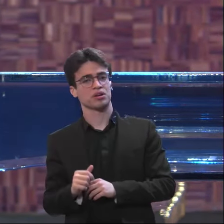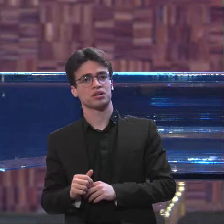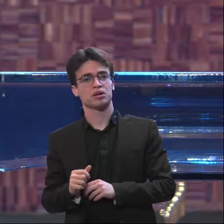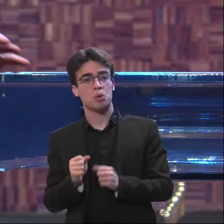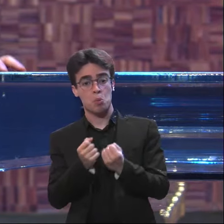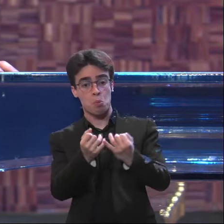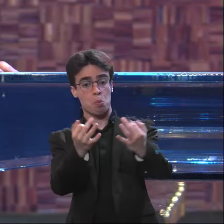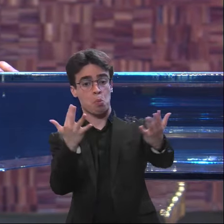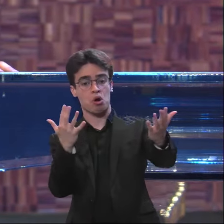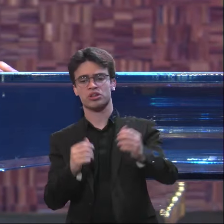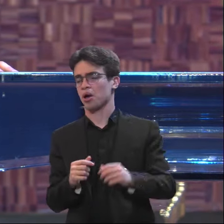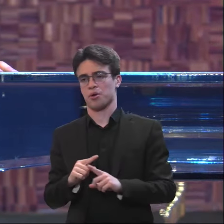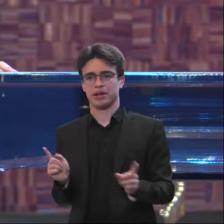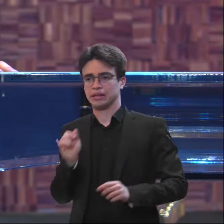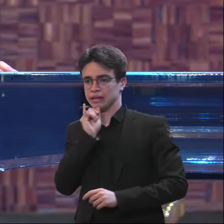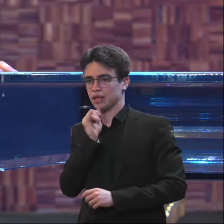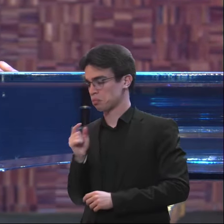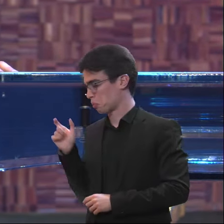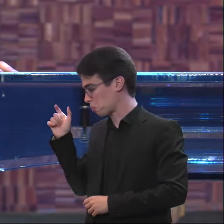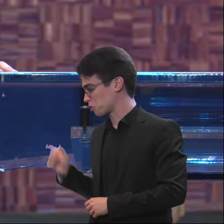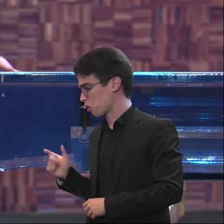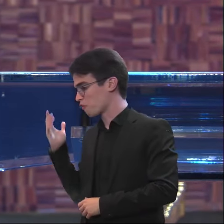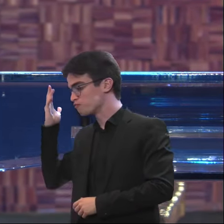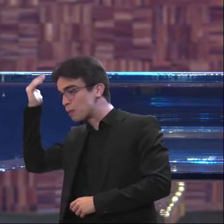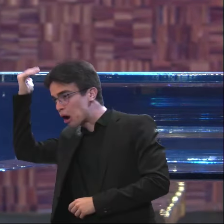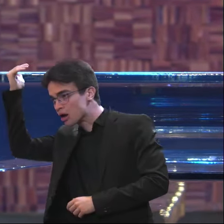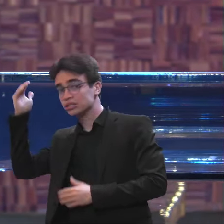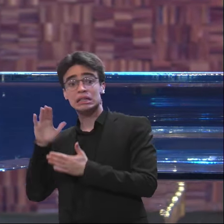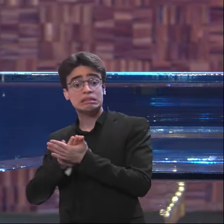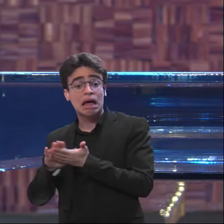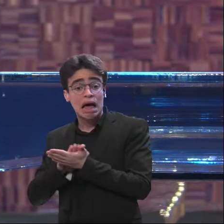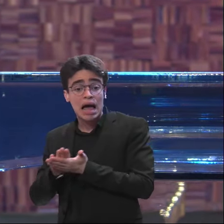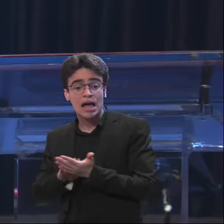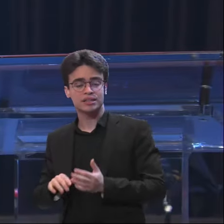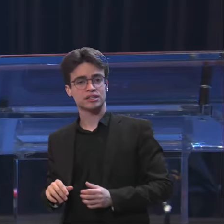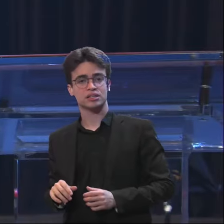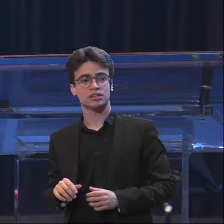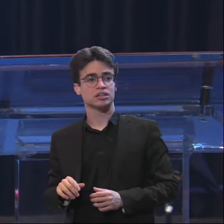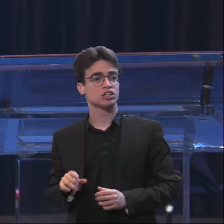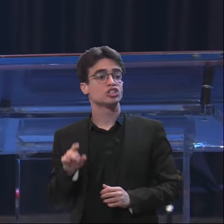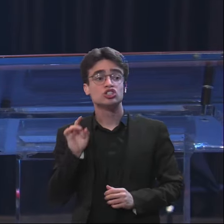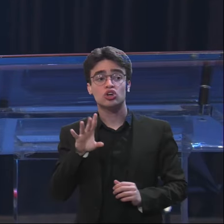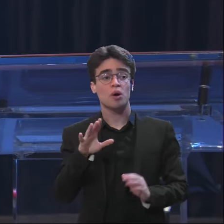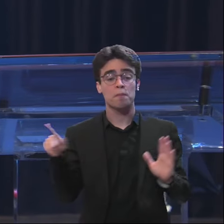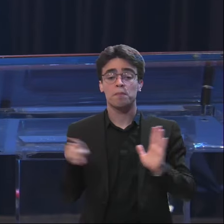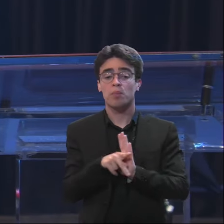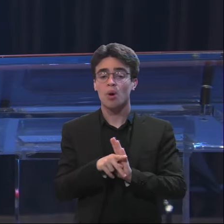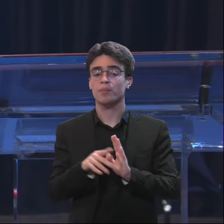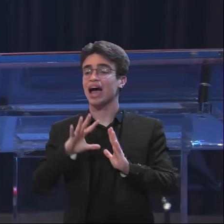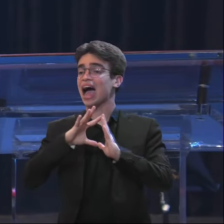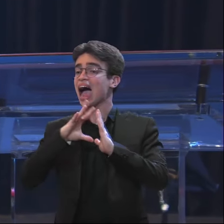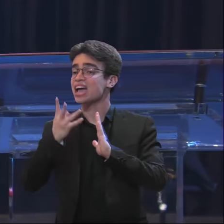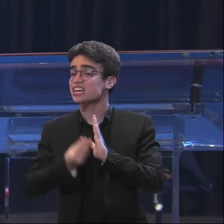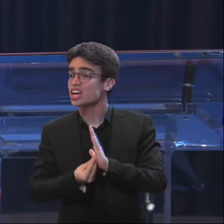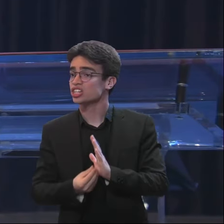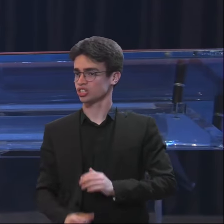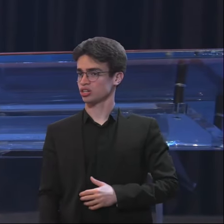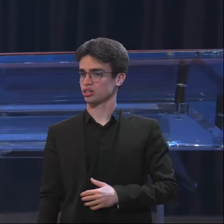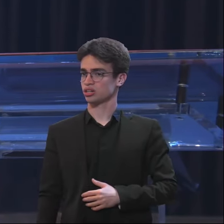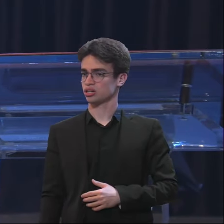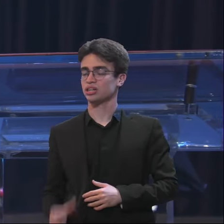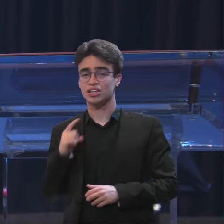banda conhecida, nenhum pregador famoso. A igreja, de joelhos. Teve um momento que pediram